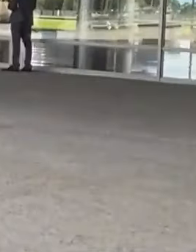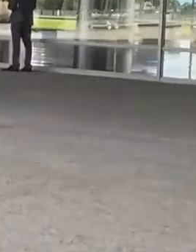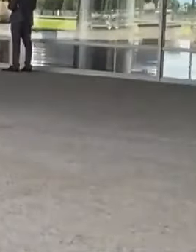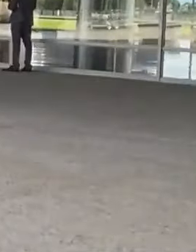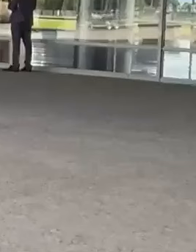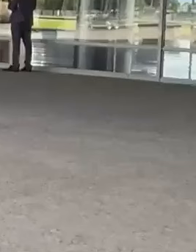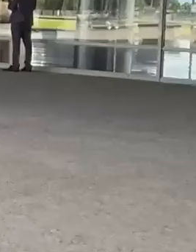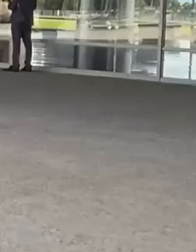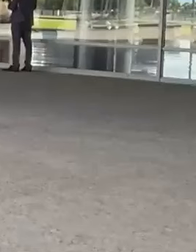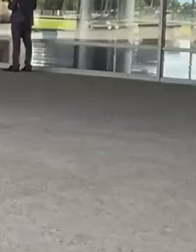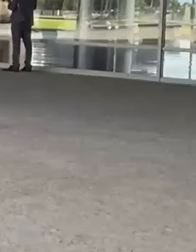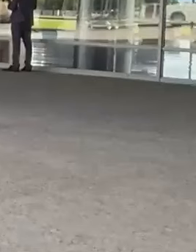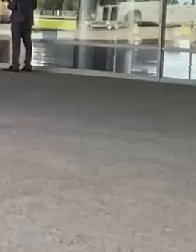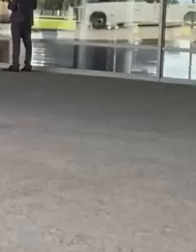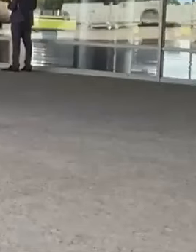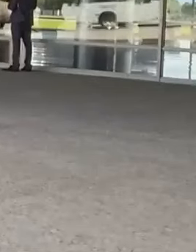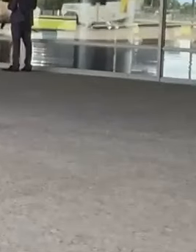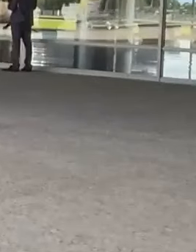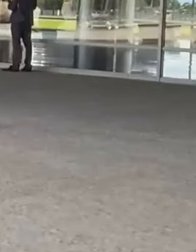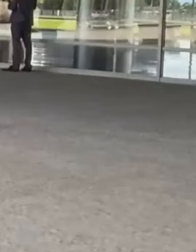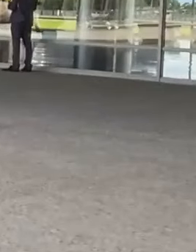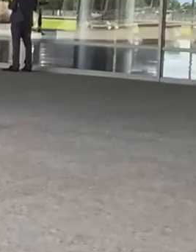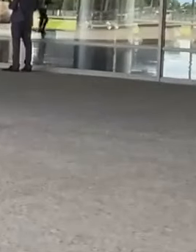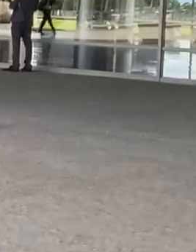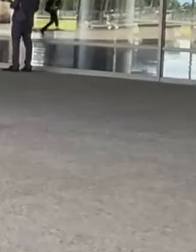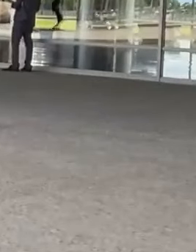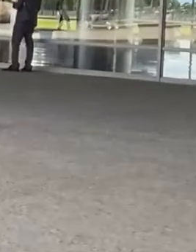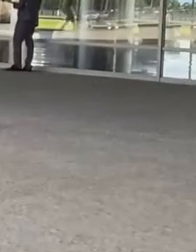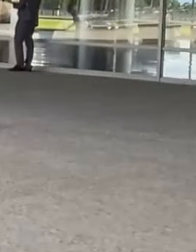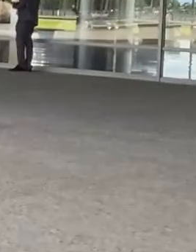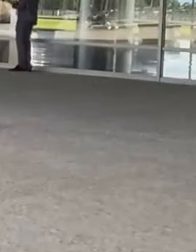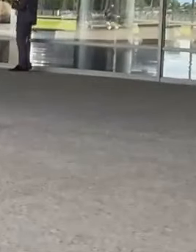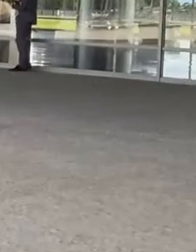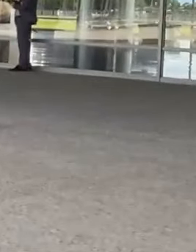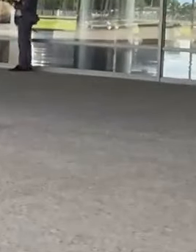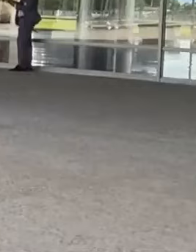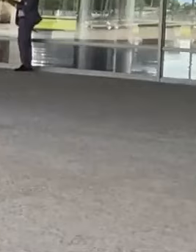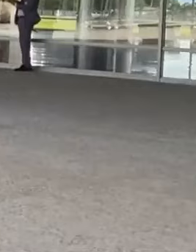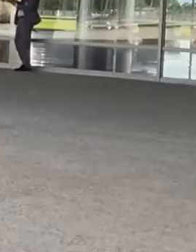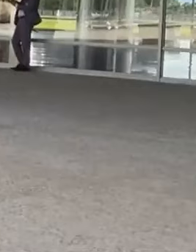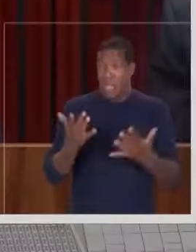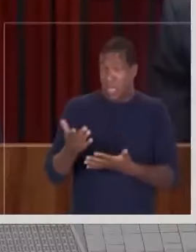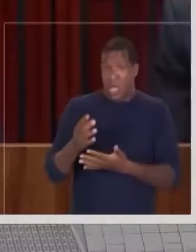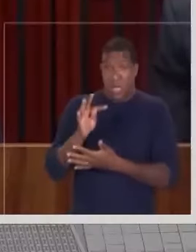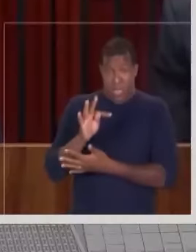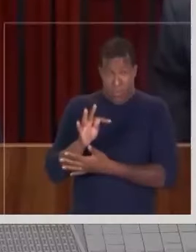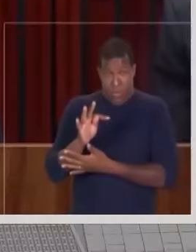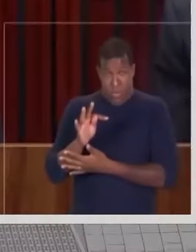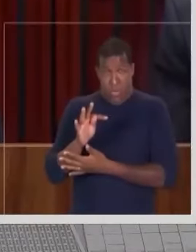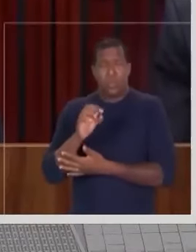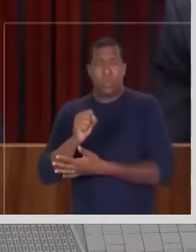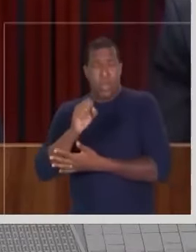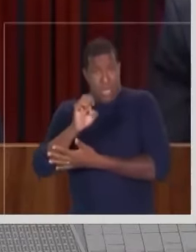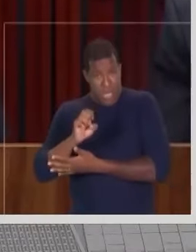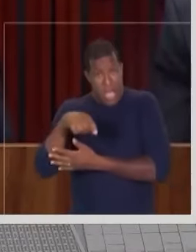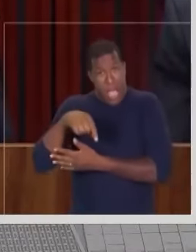está em polvorosa com essa questão, está repercutindo muito esse embate entre o Supremo e o empresário. E a